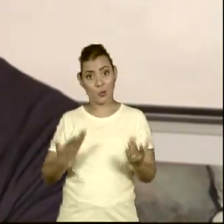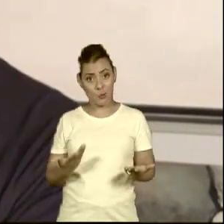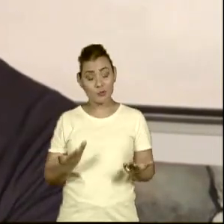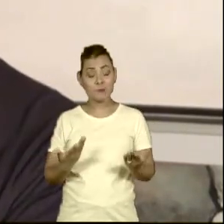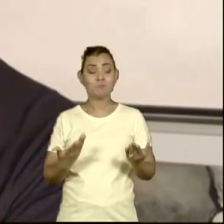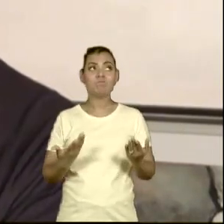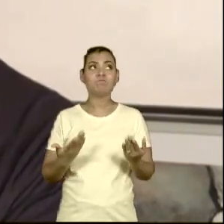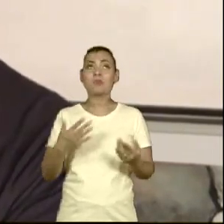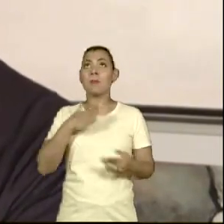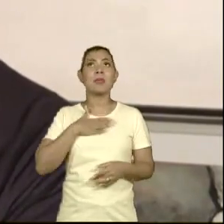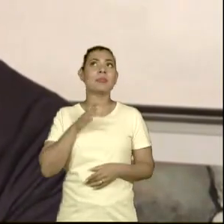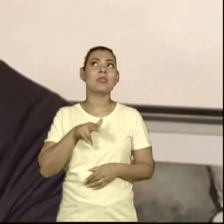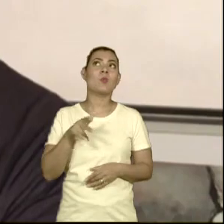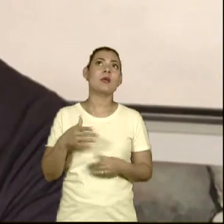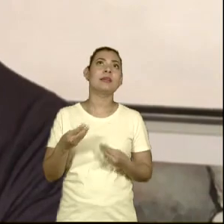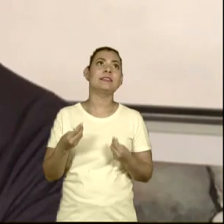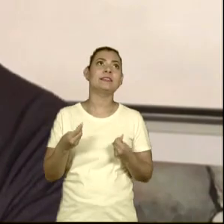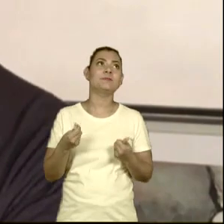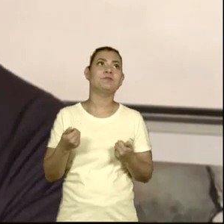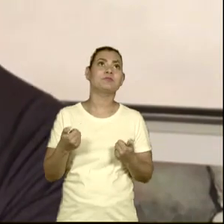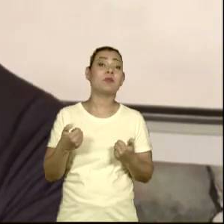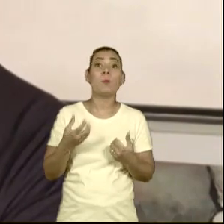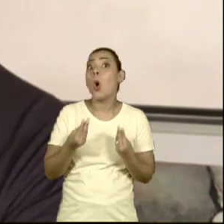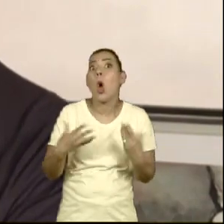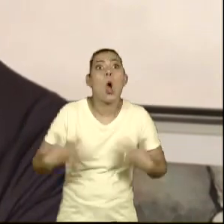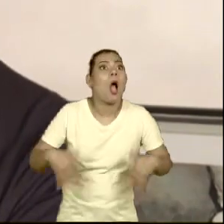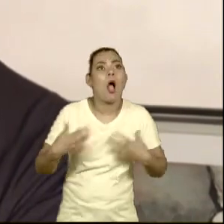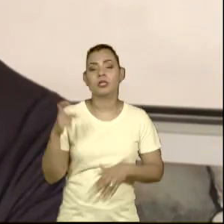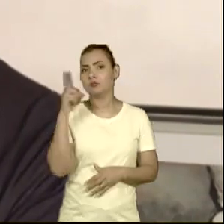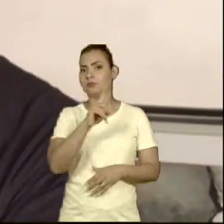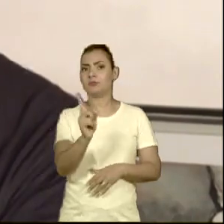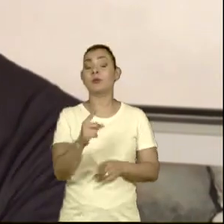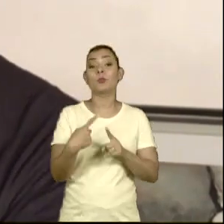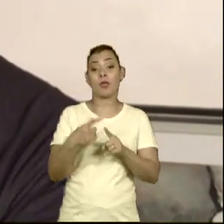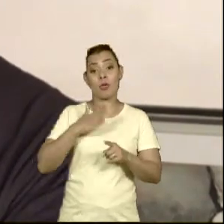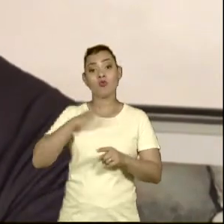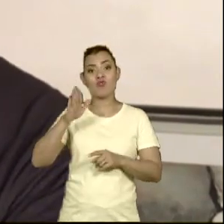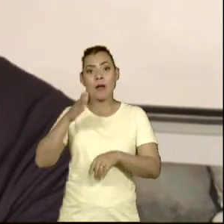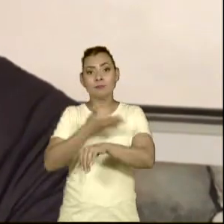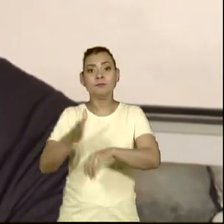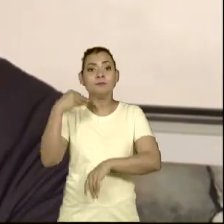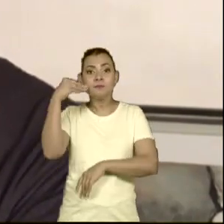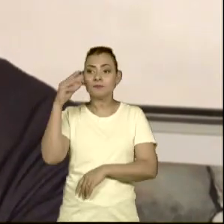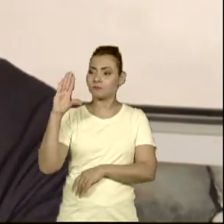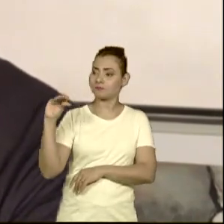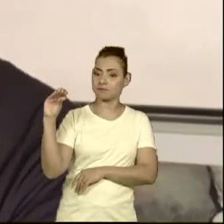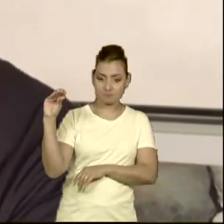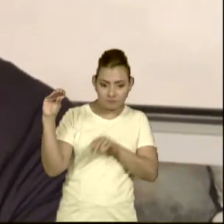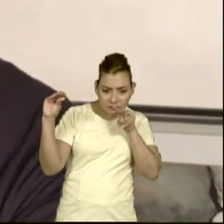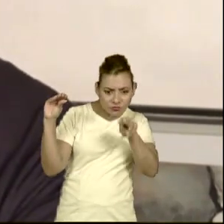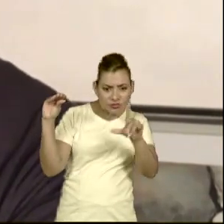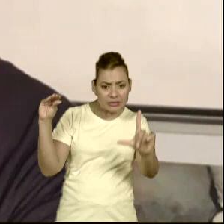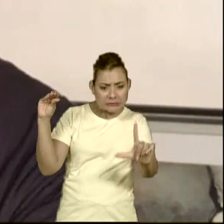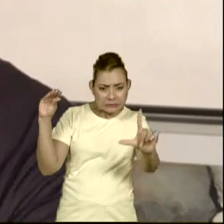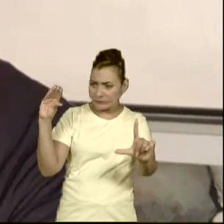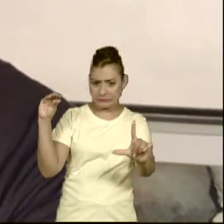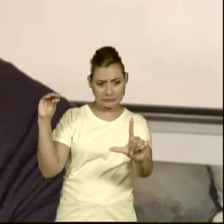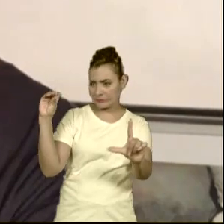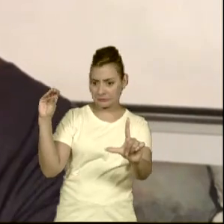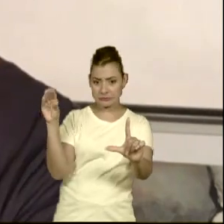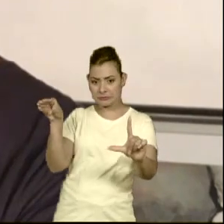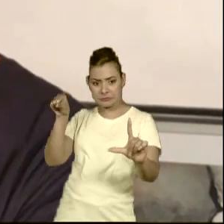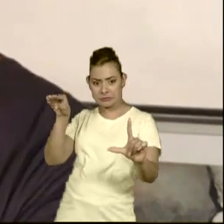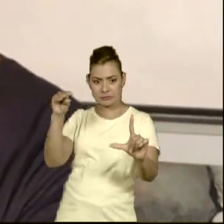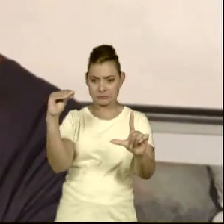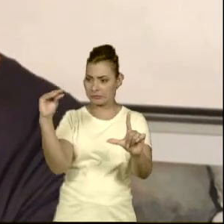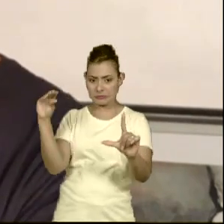para mim, não era tão difícil por um fator, eu vou te falar, pelo fato de que eu já manipulava bonecos vendo no monitor, então a minha relação com o monitor passou a ser muito